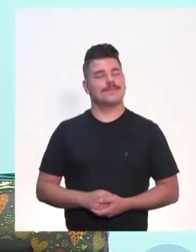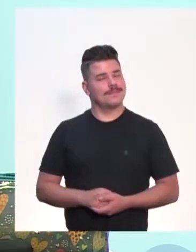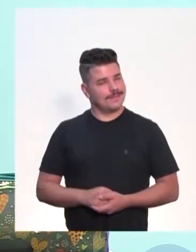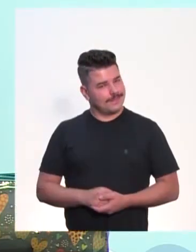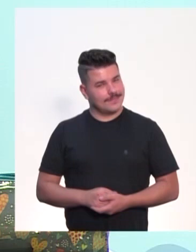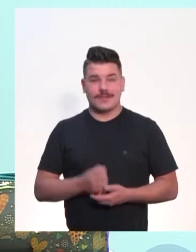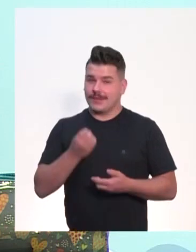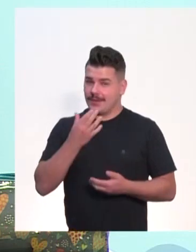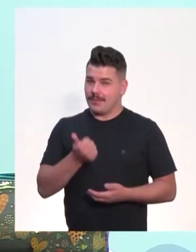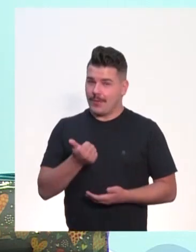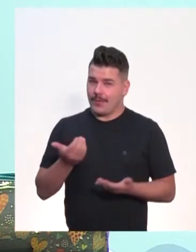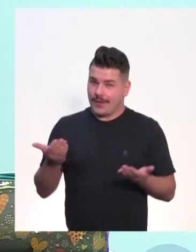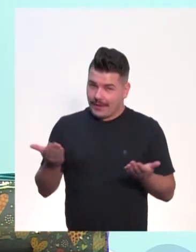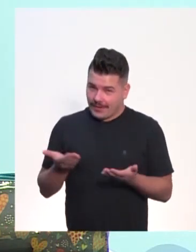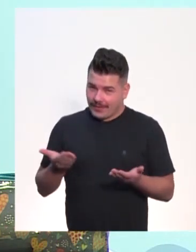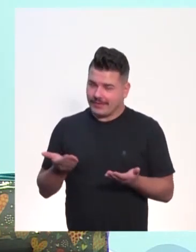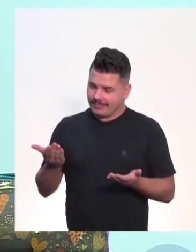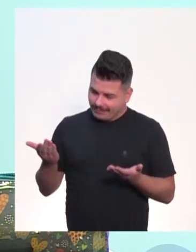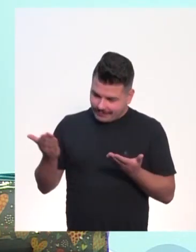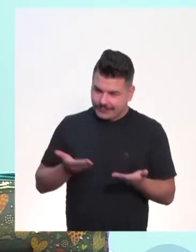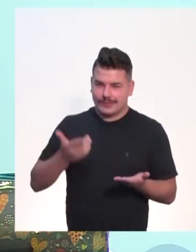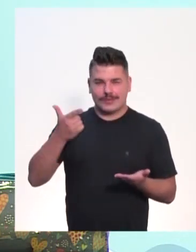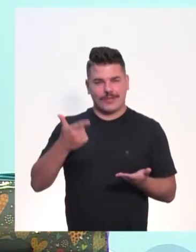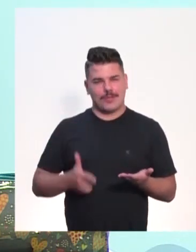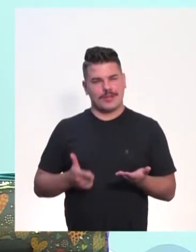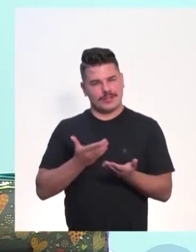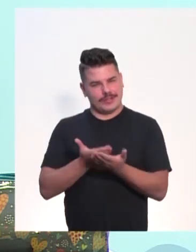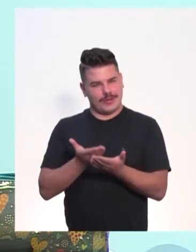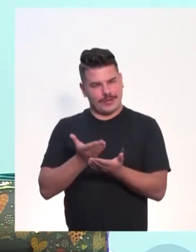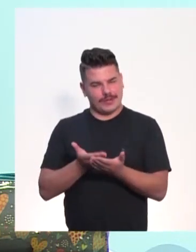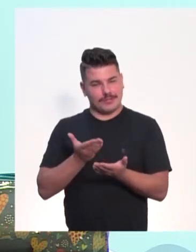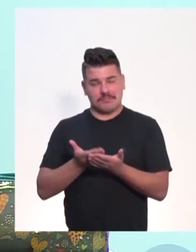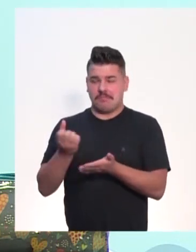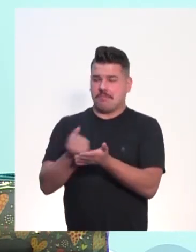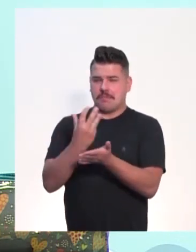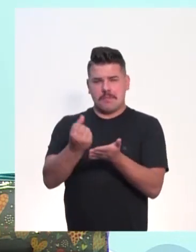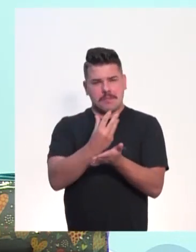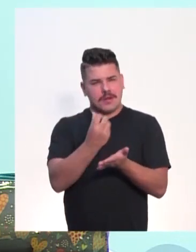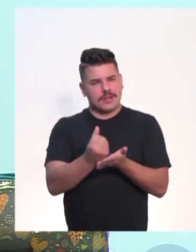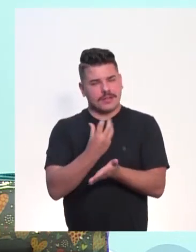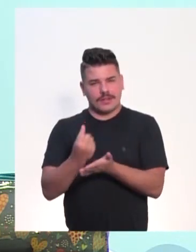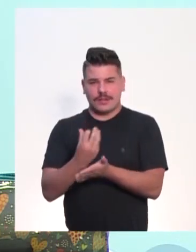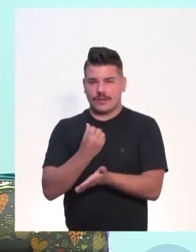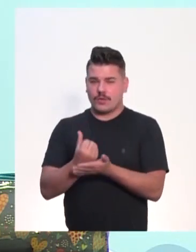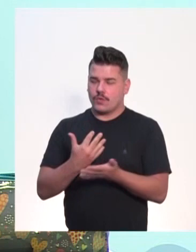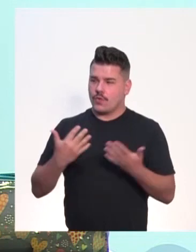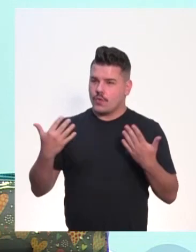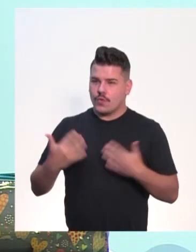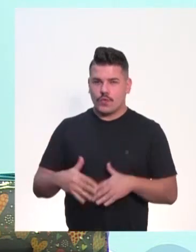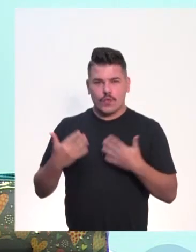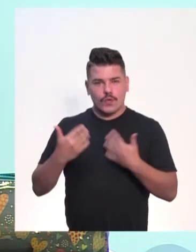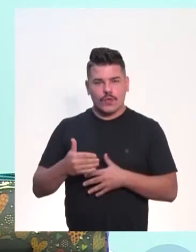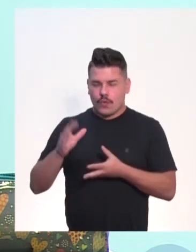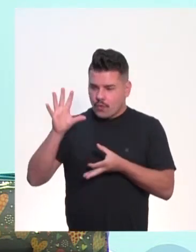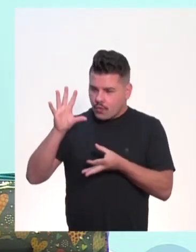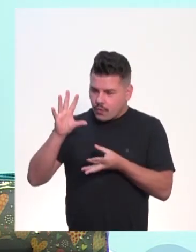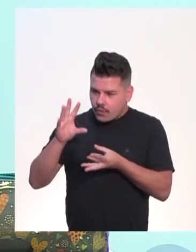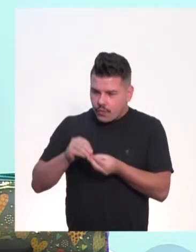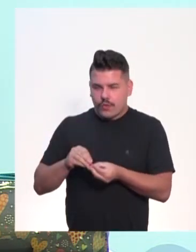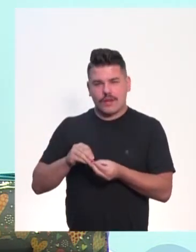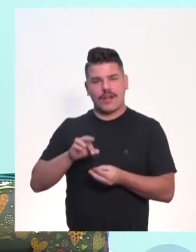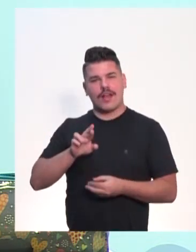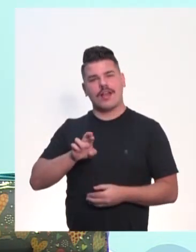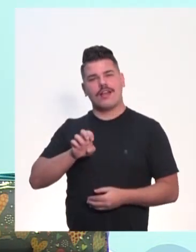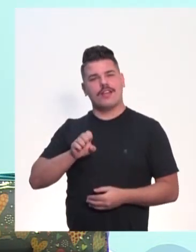Muito bem, estamos de volta. E vendo aqui pela interação, parece que temos um campeão. Resumo está ganhando disparado